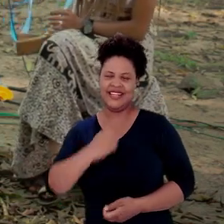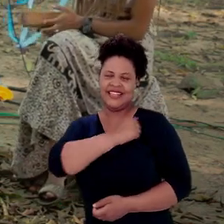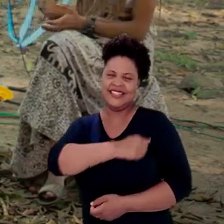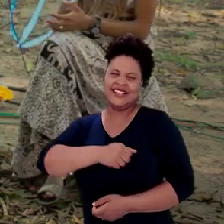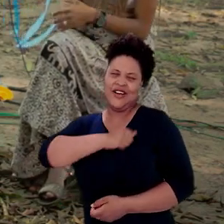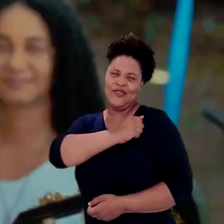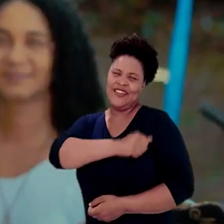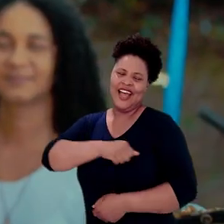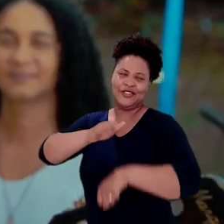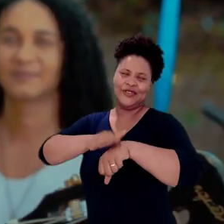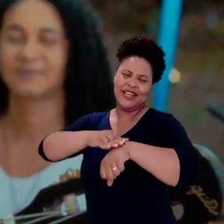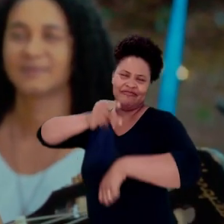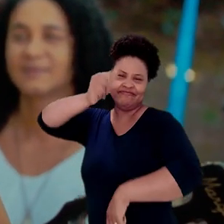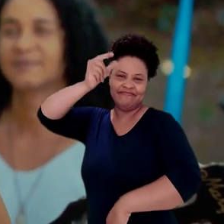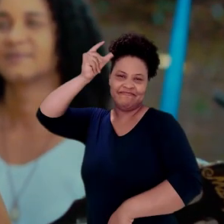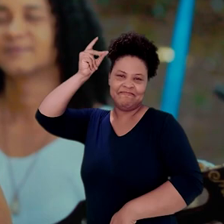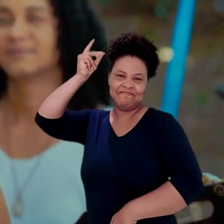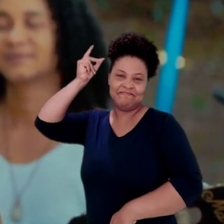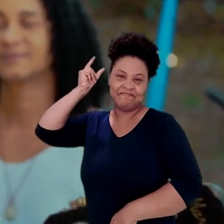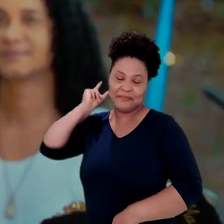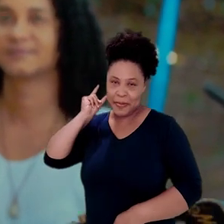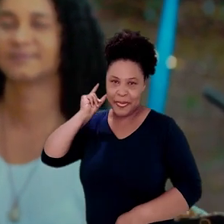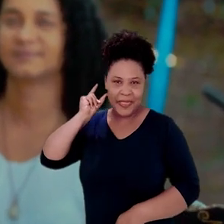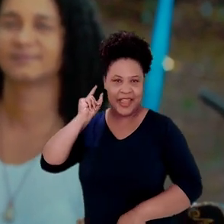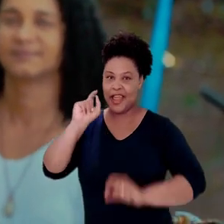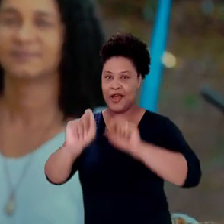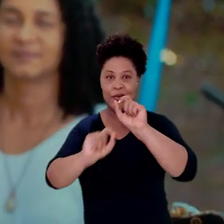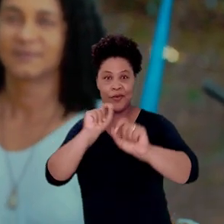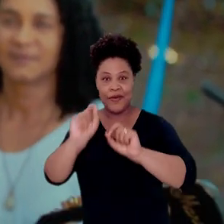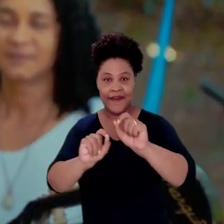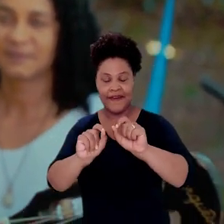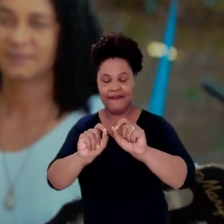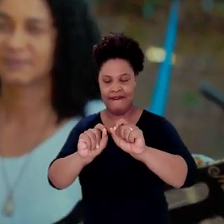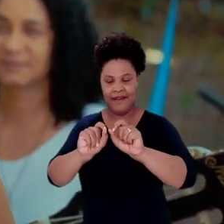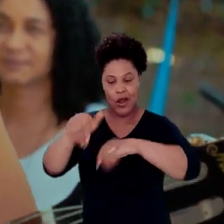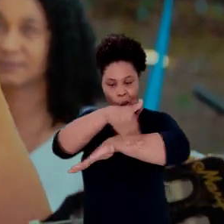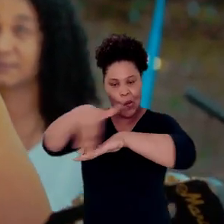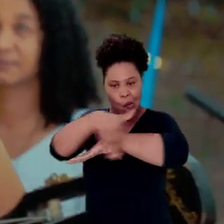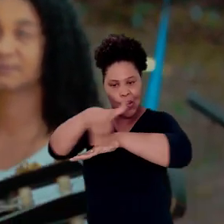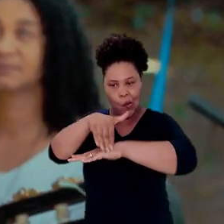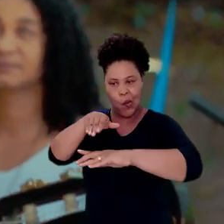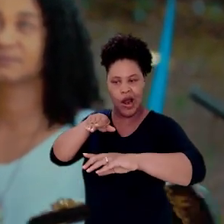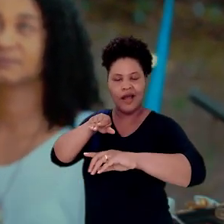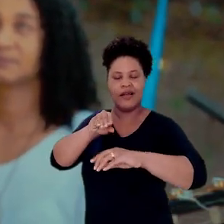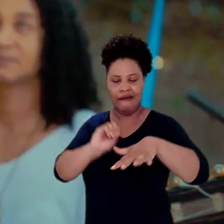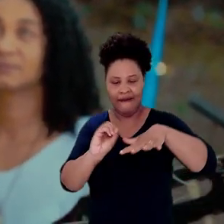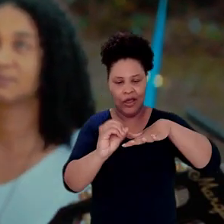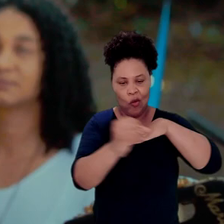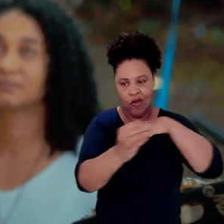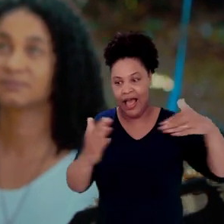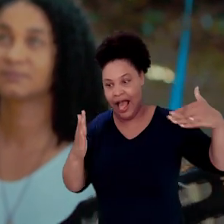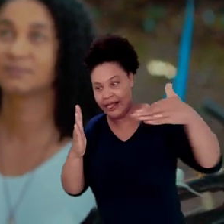Saudade a vapor, esse tempo em que não havia estradas para fazer essa ligação entre o